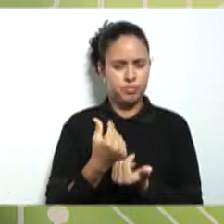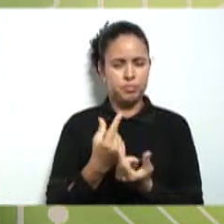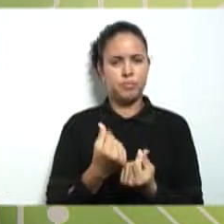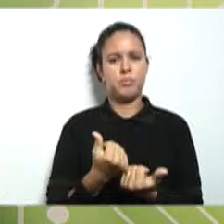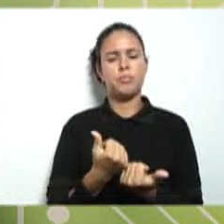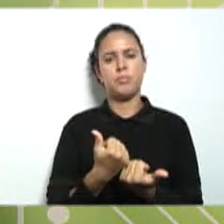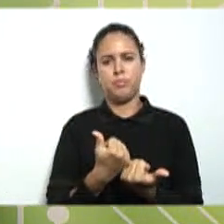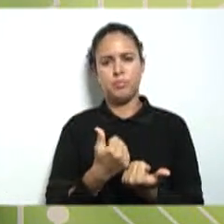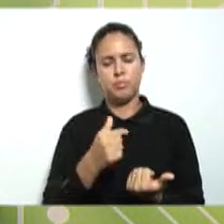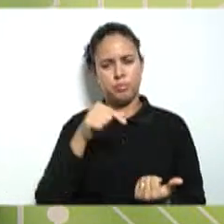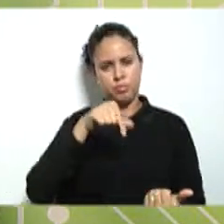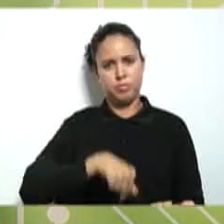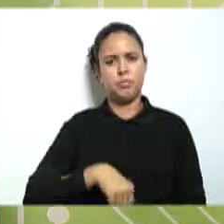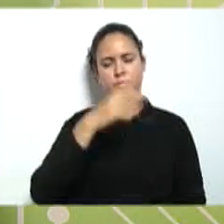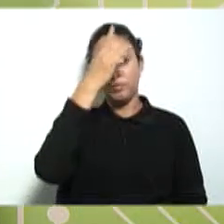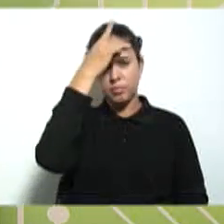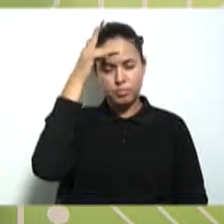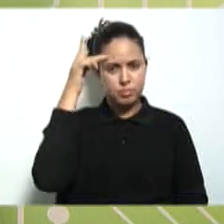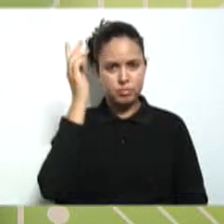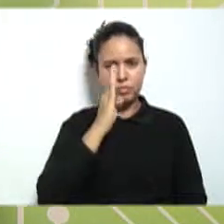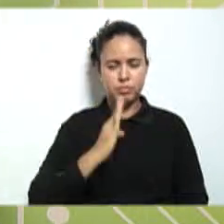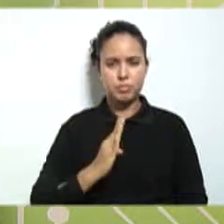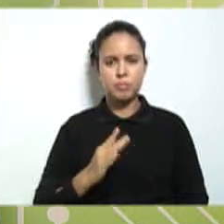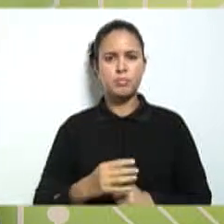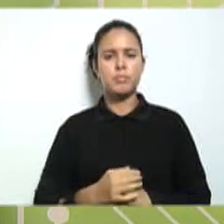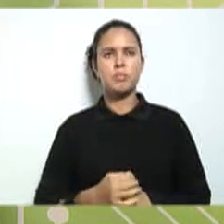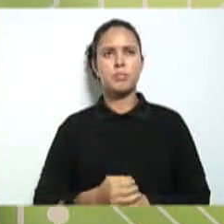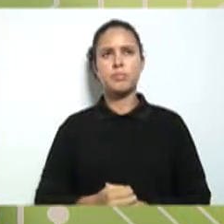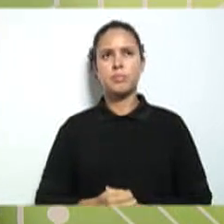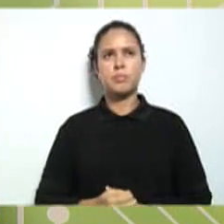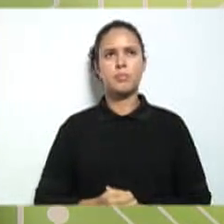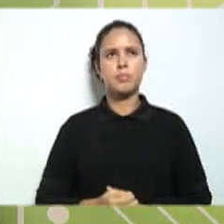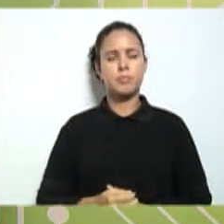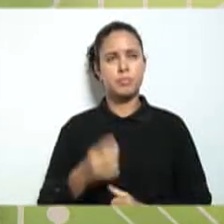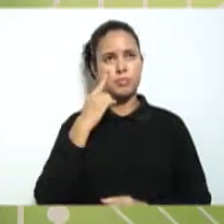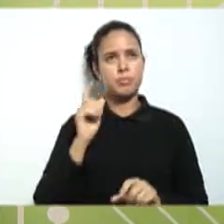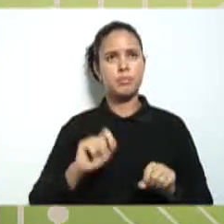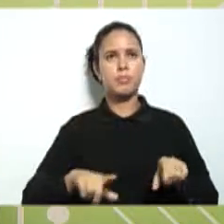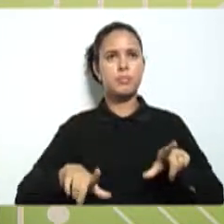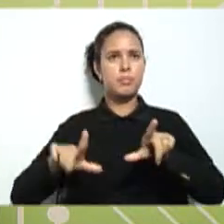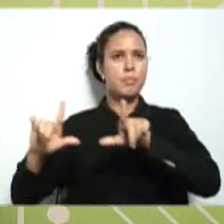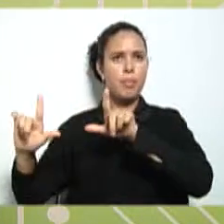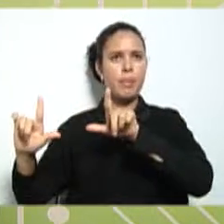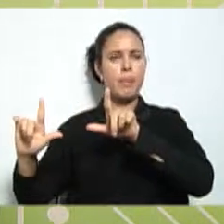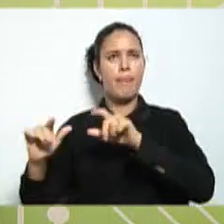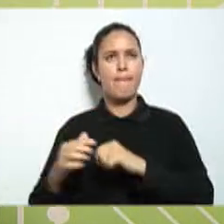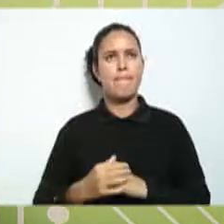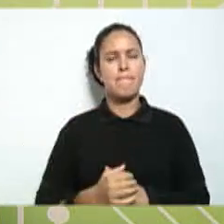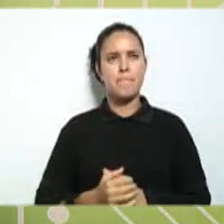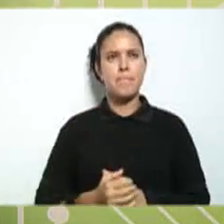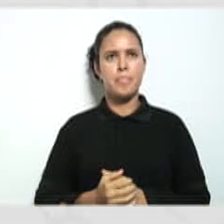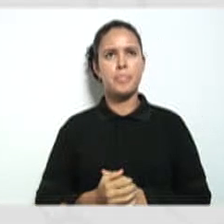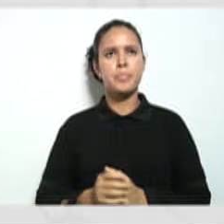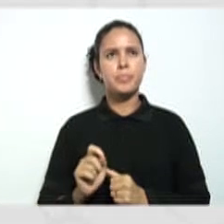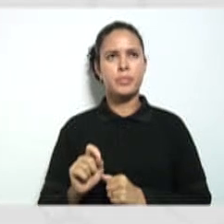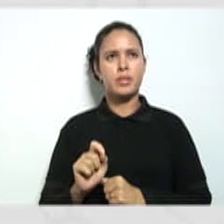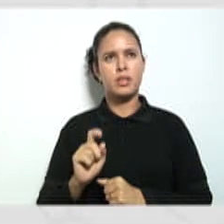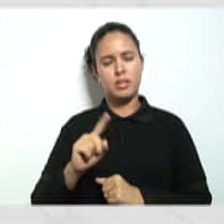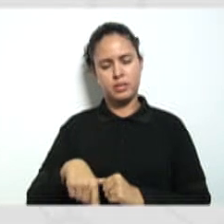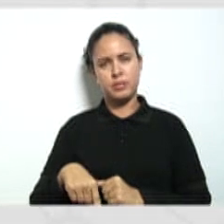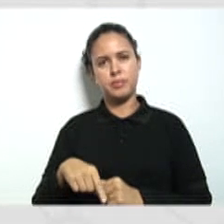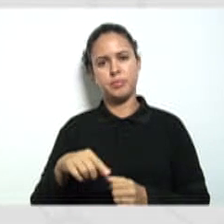da atitude do cidadão. A gente vê no nosso slide, a gente vê um gráfico aqui que mostra as regiões. Esse mapa que